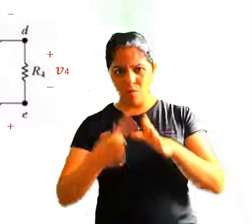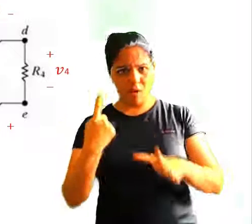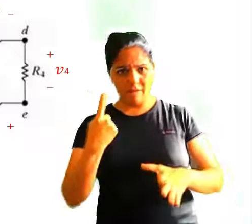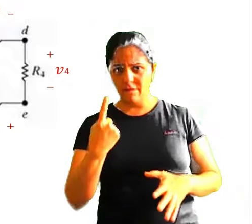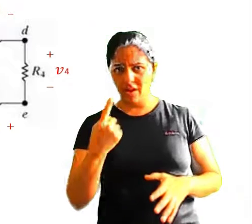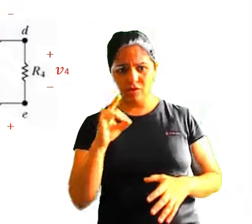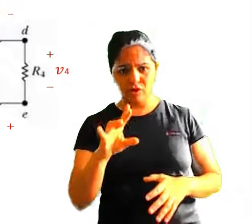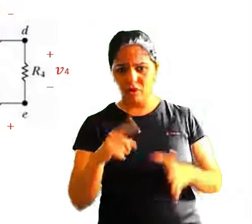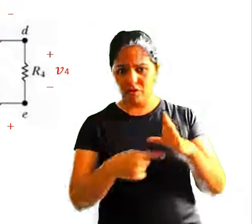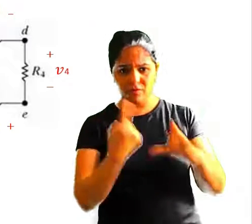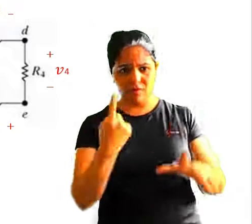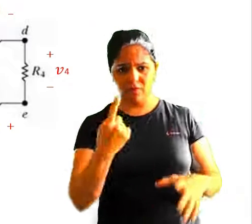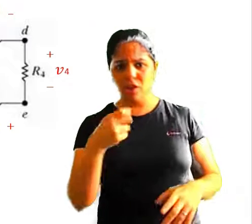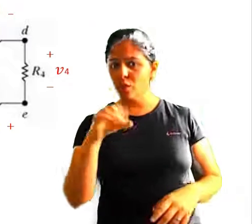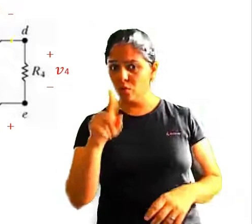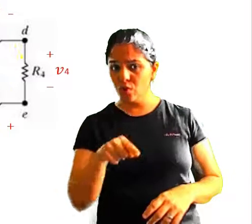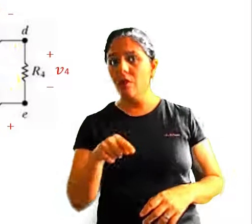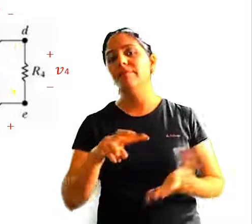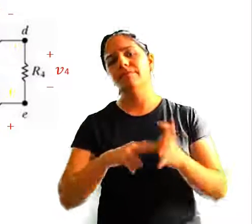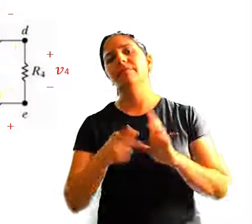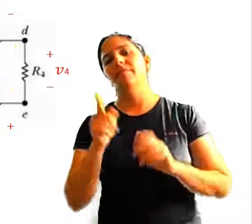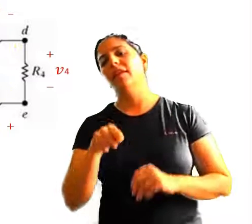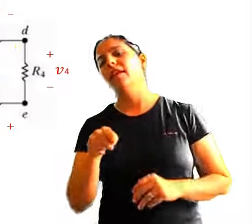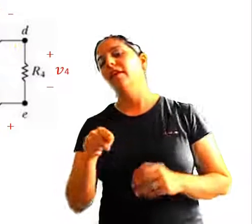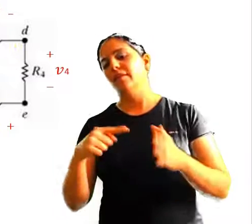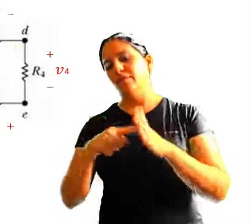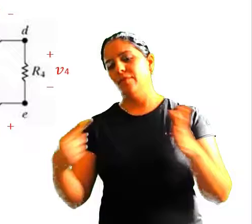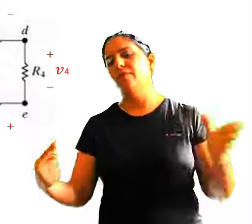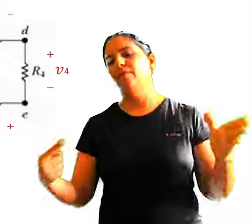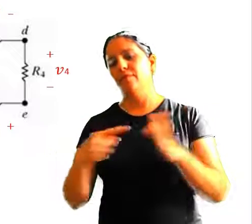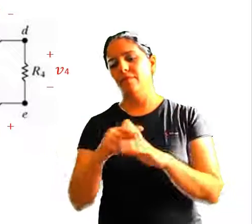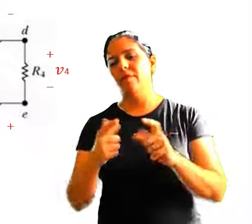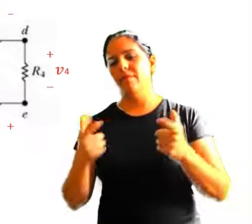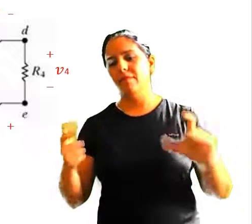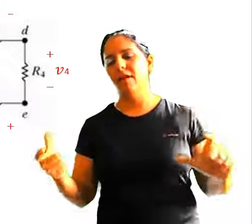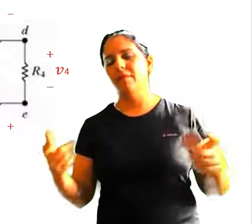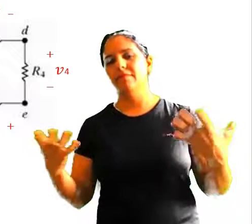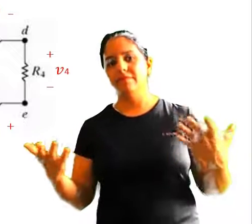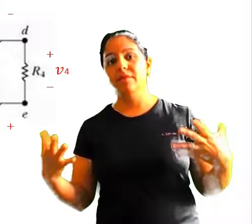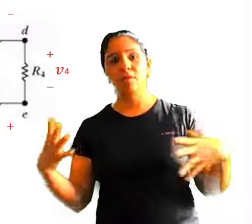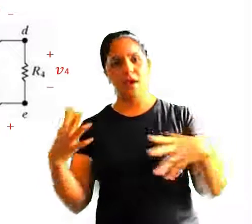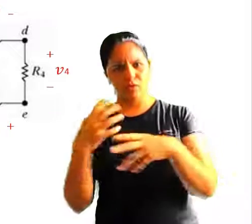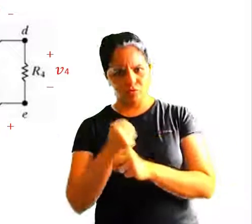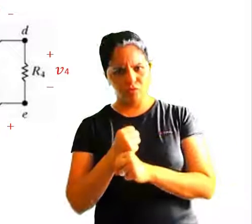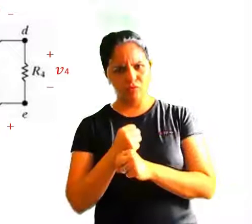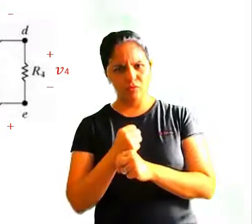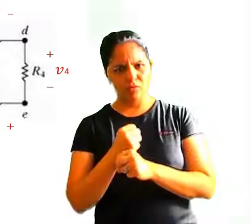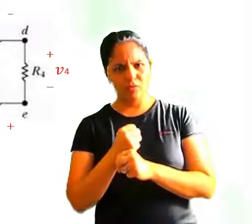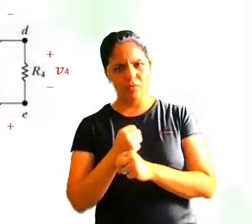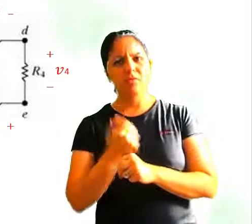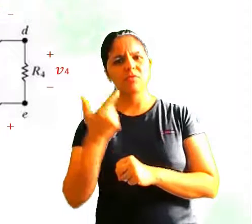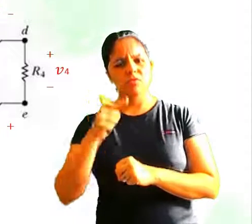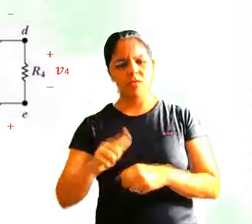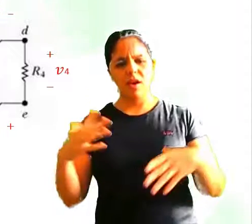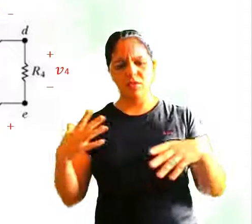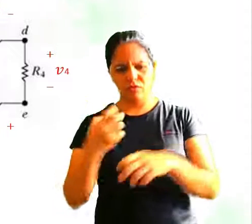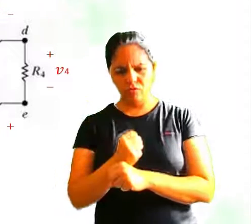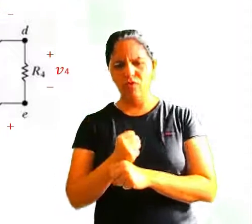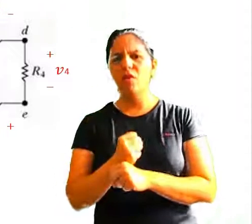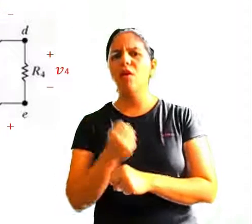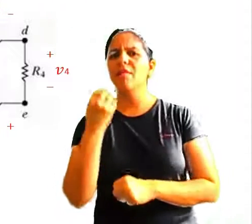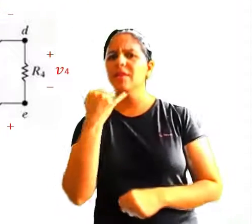e percorro o circuito arbitrariamente até voltar a esse ponto. Se eu passei uma vez apenas por cada nó, significa que é uma